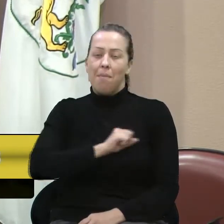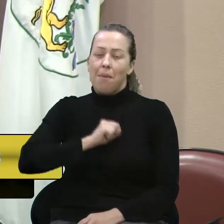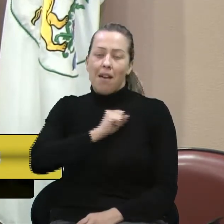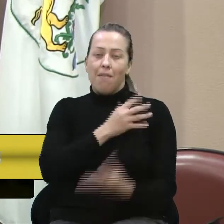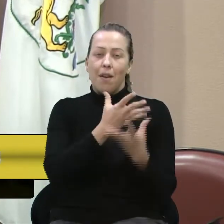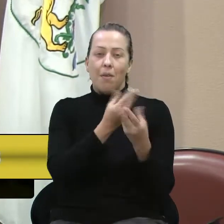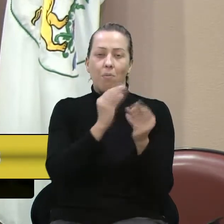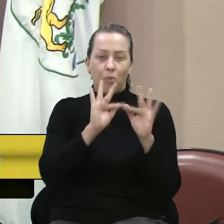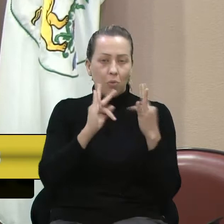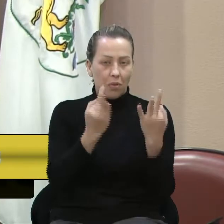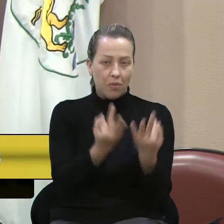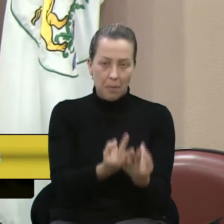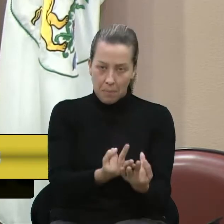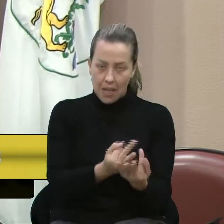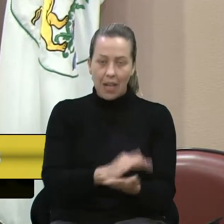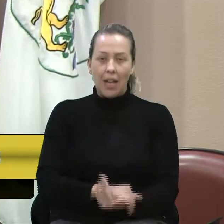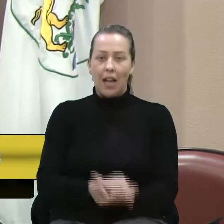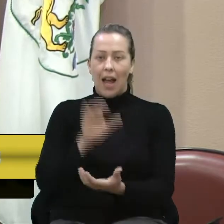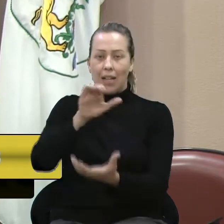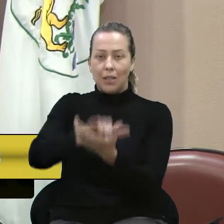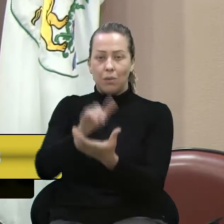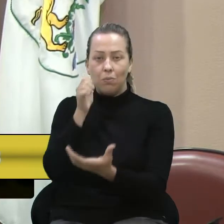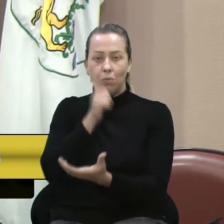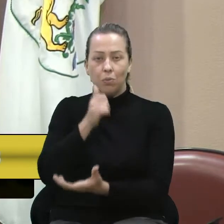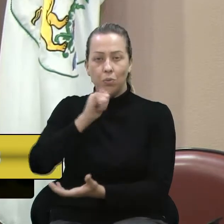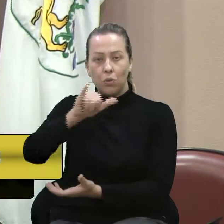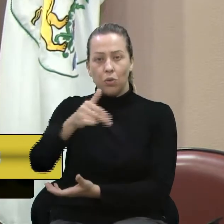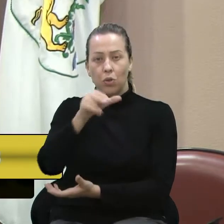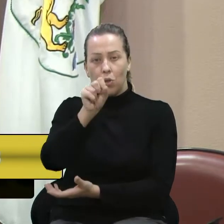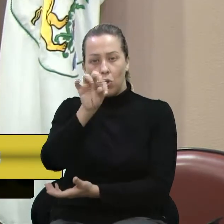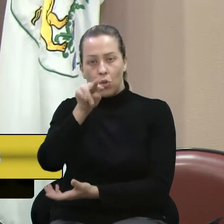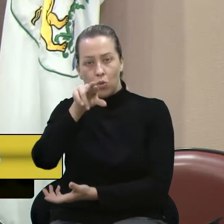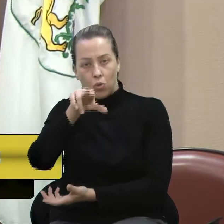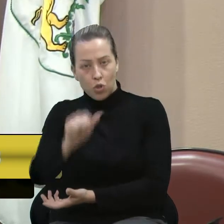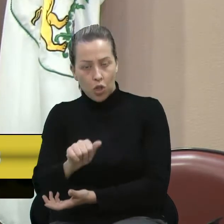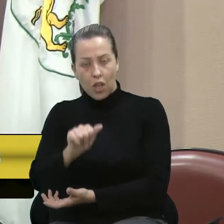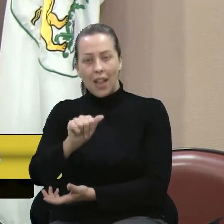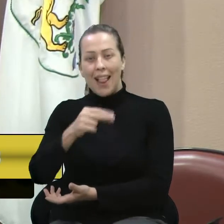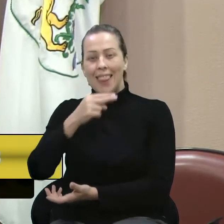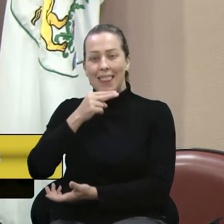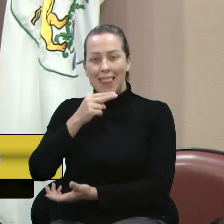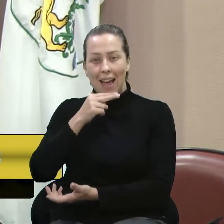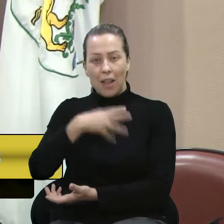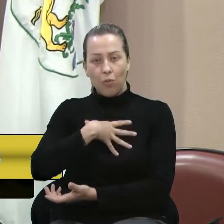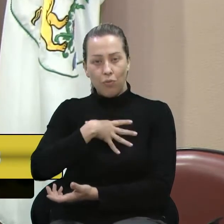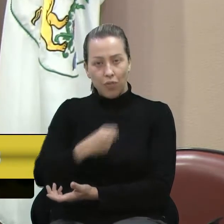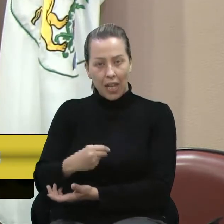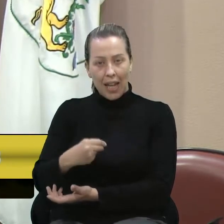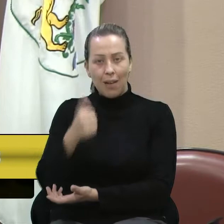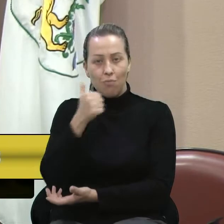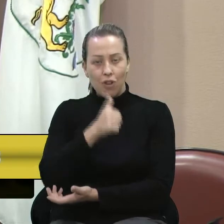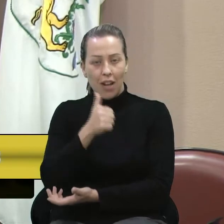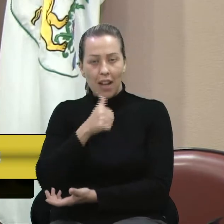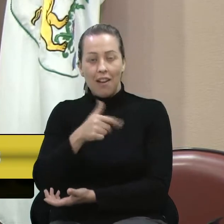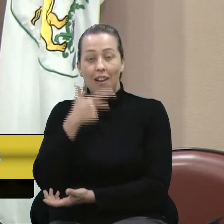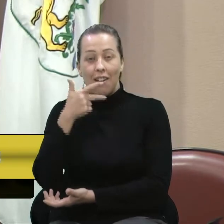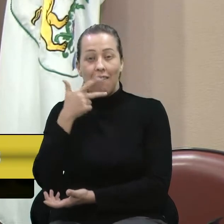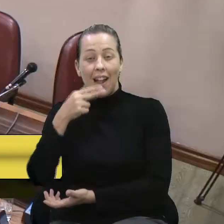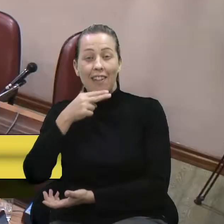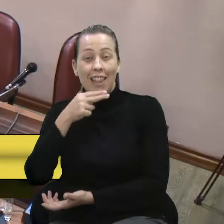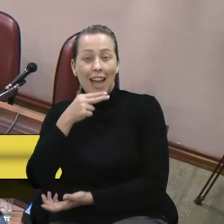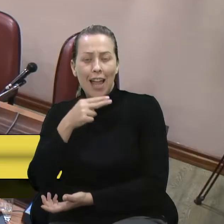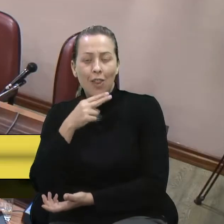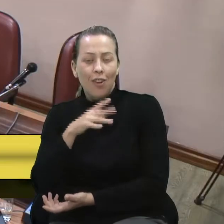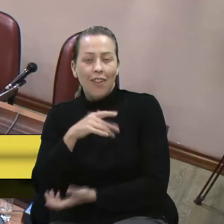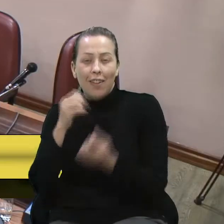família, né? A esposa Justina, a filha Tassiana, os seus netos. Então, quando ele falava dos netos, chegava